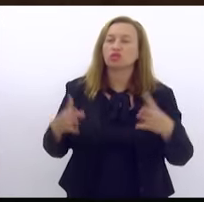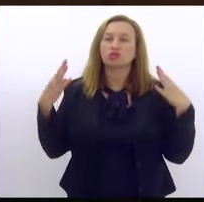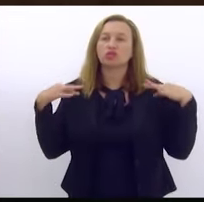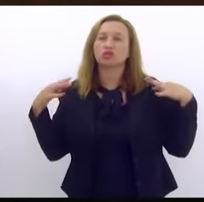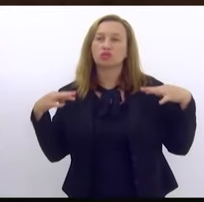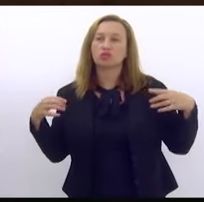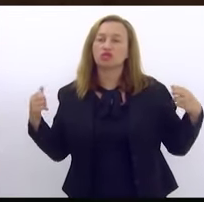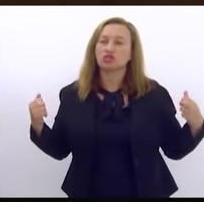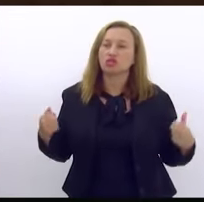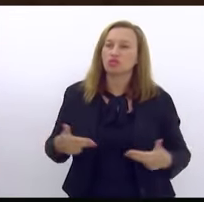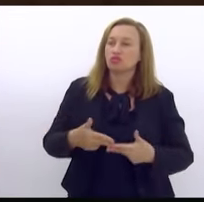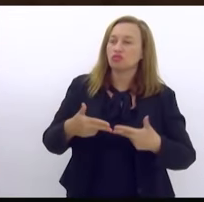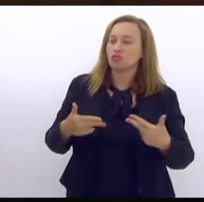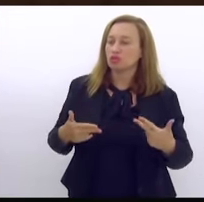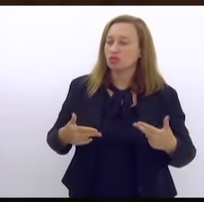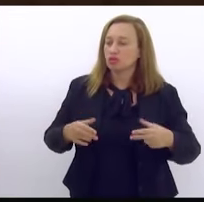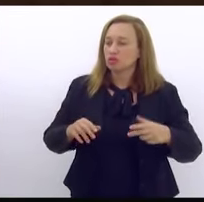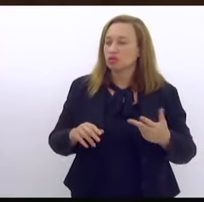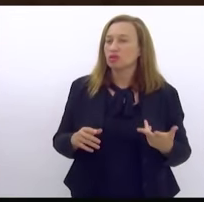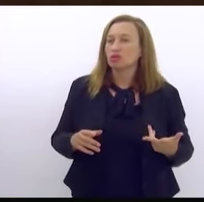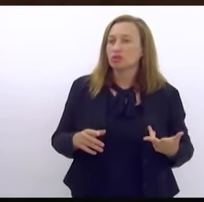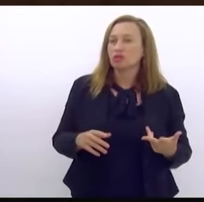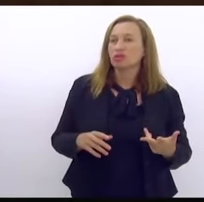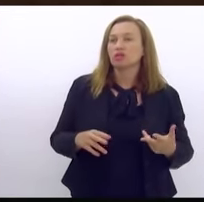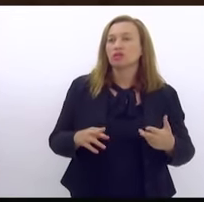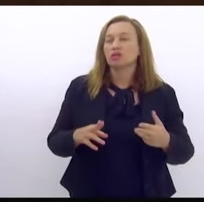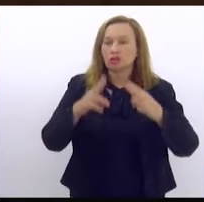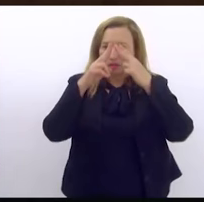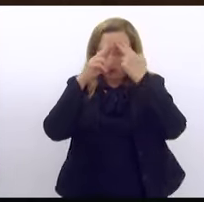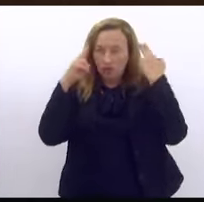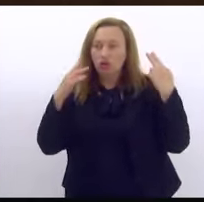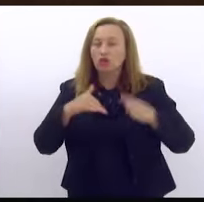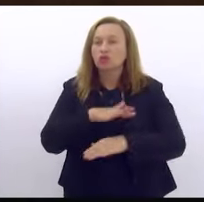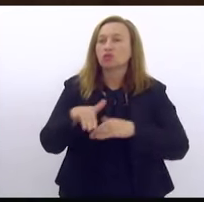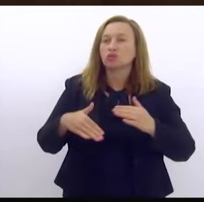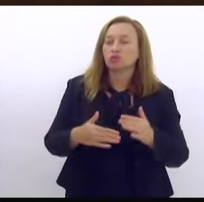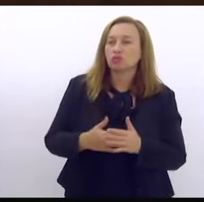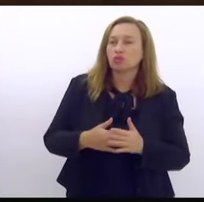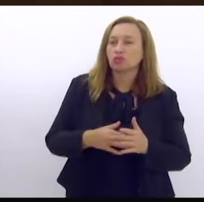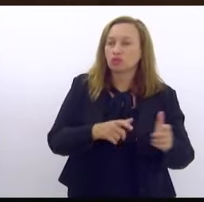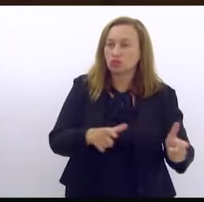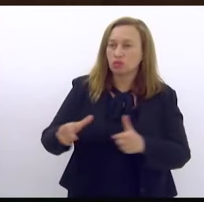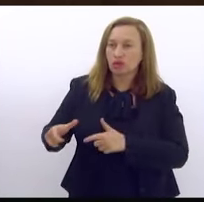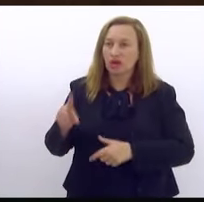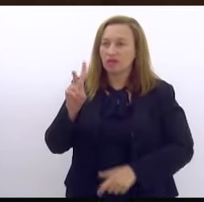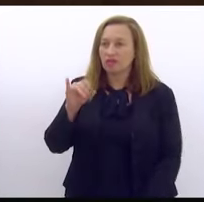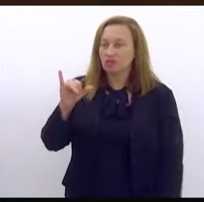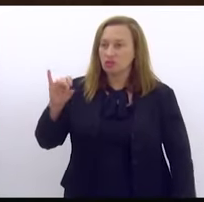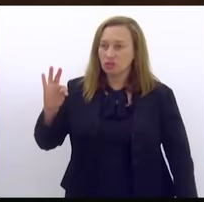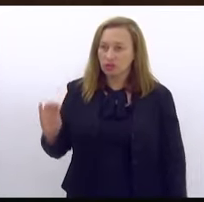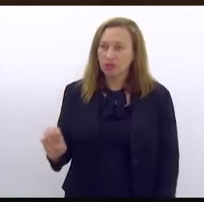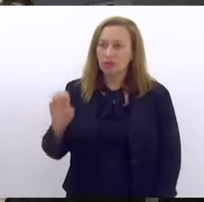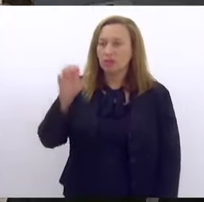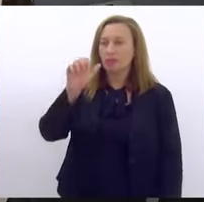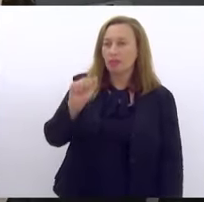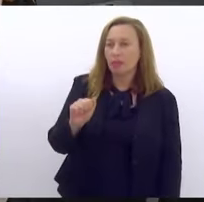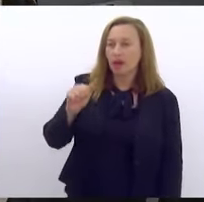aventura, e esse projeto tem o objetivo de valorizar não só Resende, mas toda a região de Visconde de Mauá e das Agulhas Negras. Obrigado.